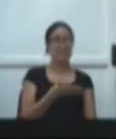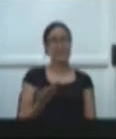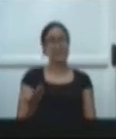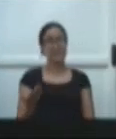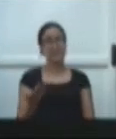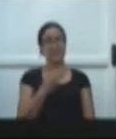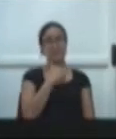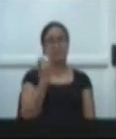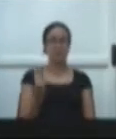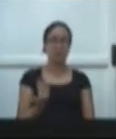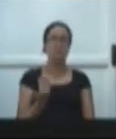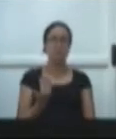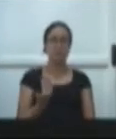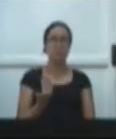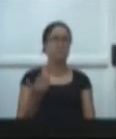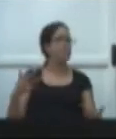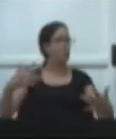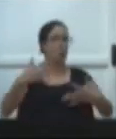também,